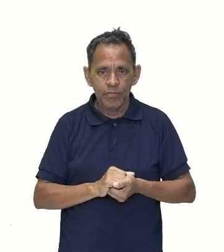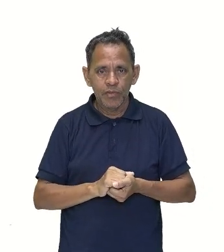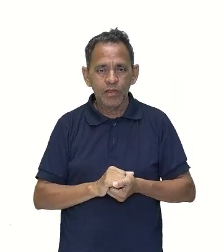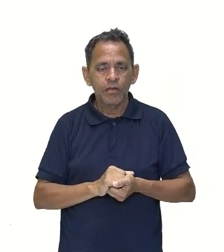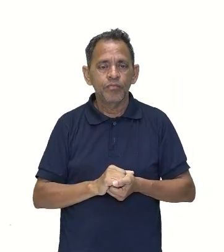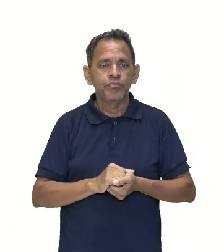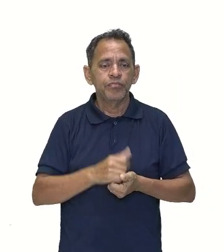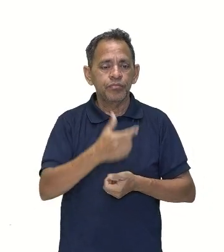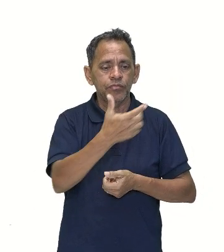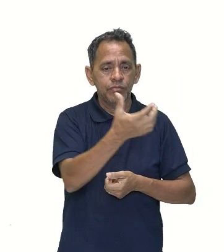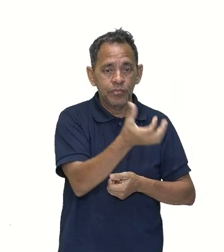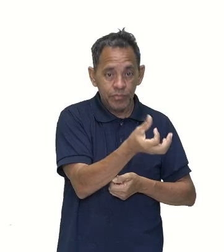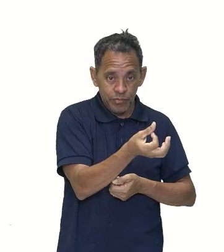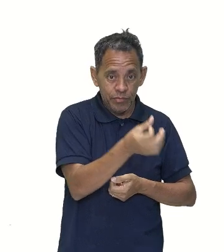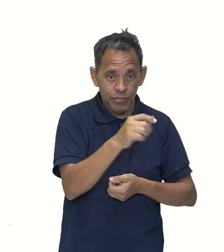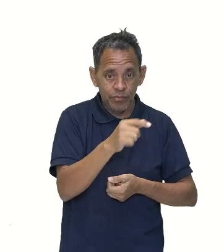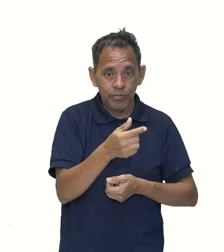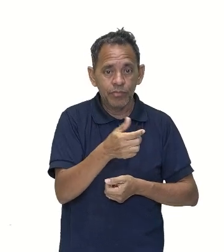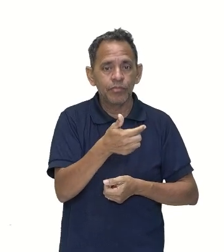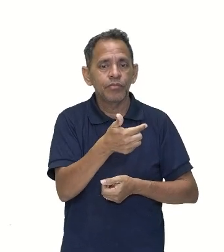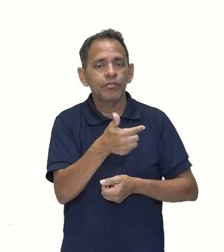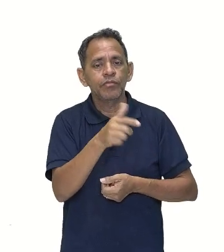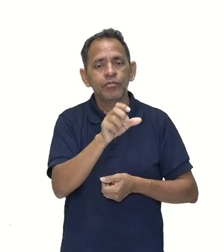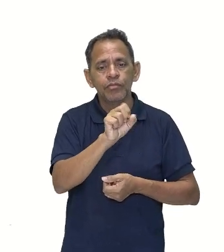6,28R eu vou trazer para o primeiro membro, porque